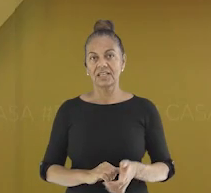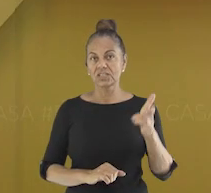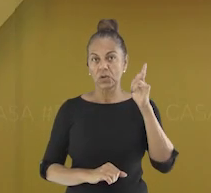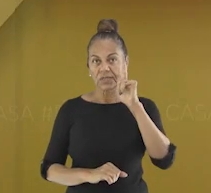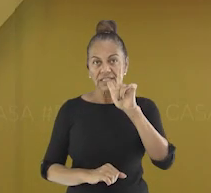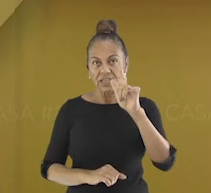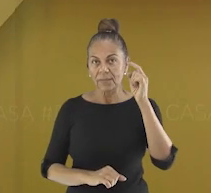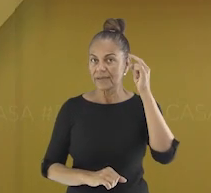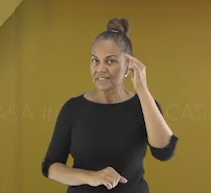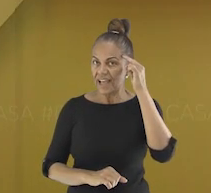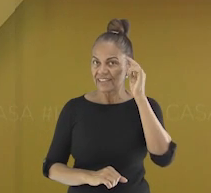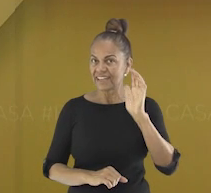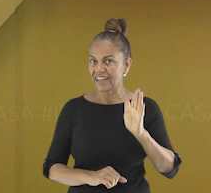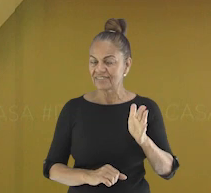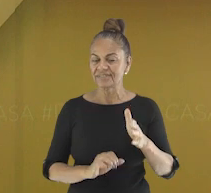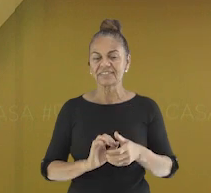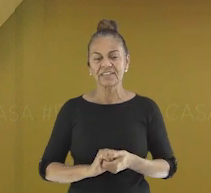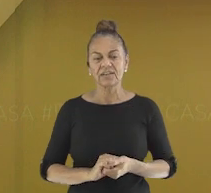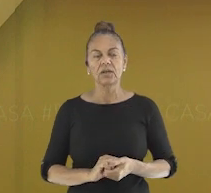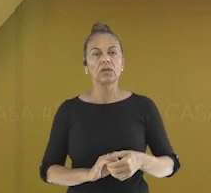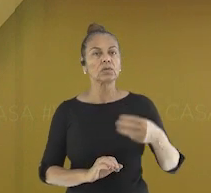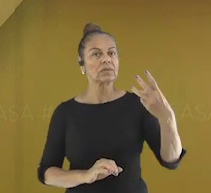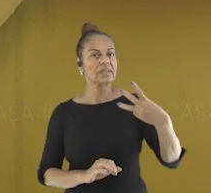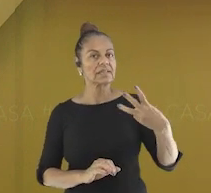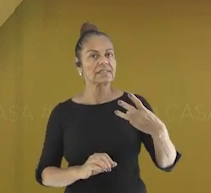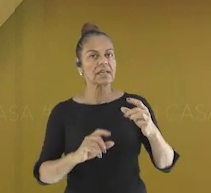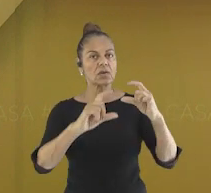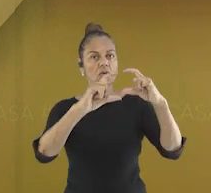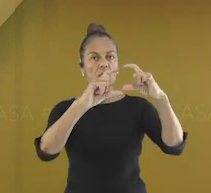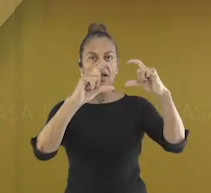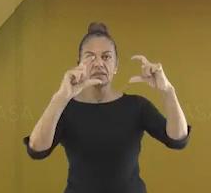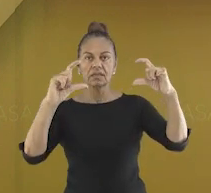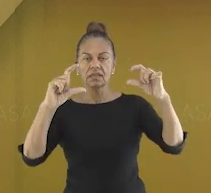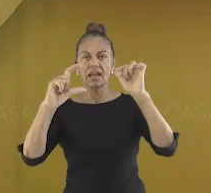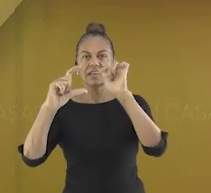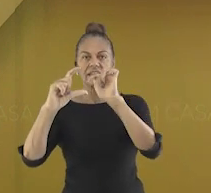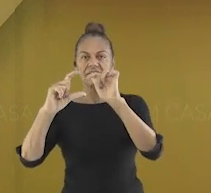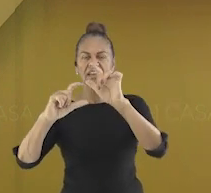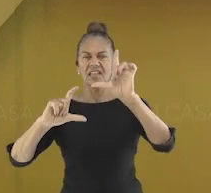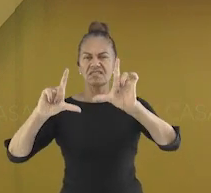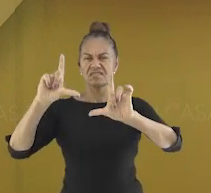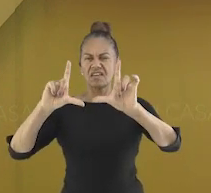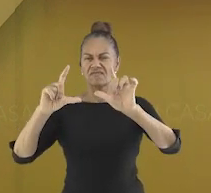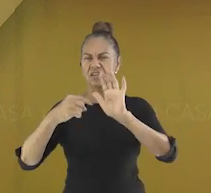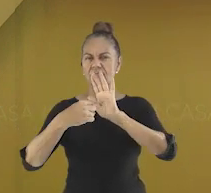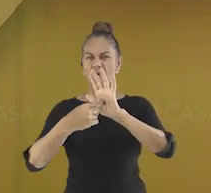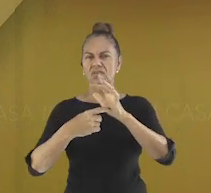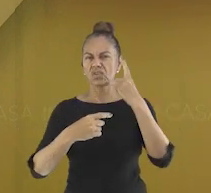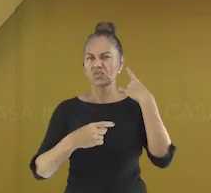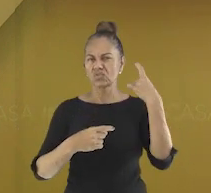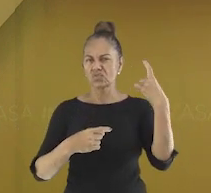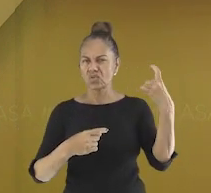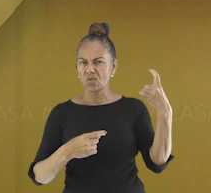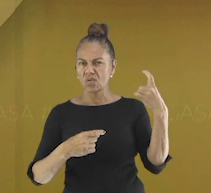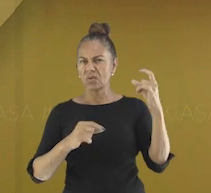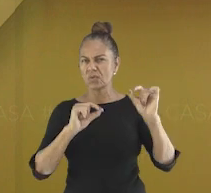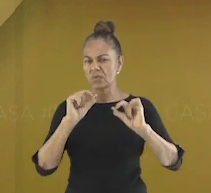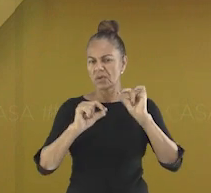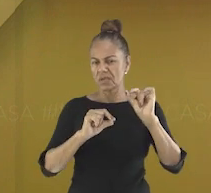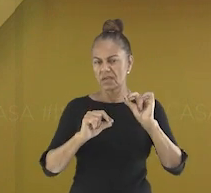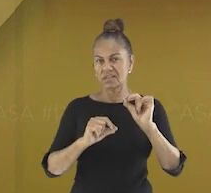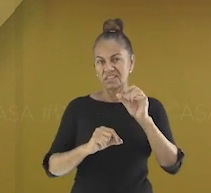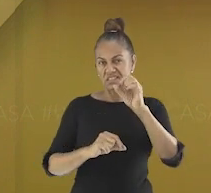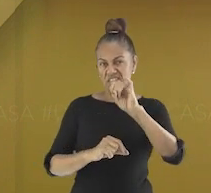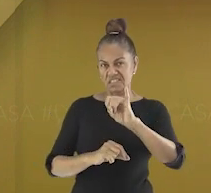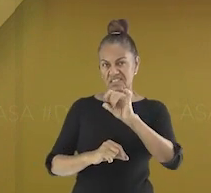Conseguiram pensar? Vejam que, no terceiro quadrinho, a TV emite vários sons estrondosos e Mafalda comenta